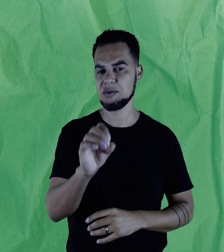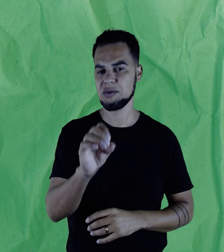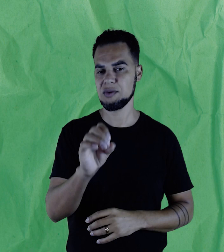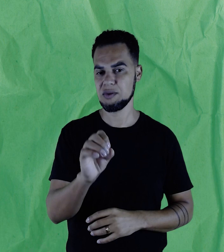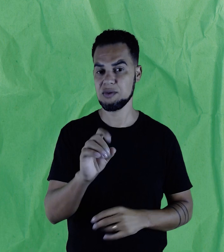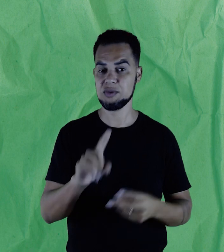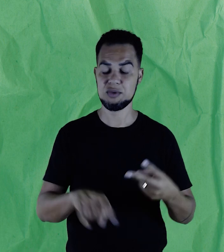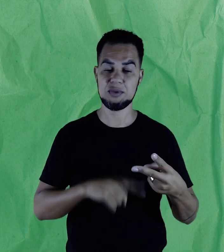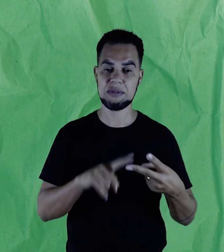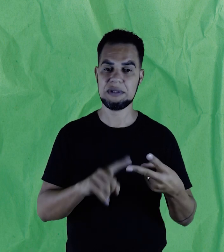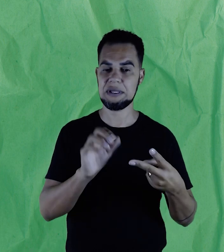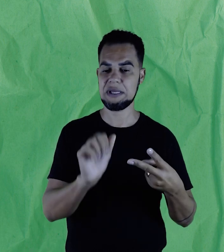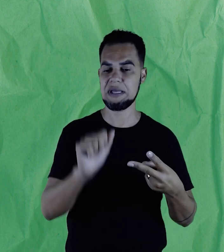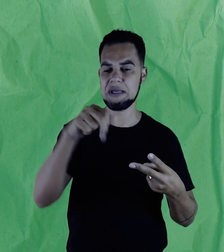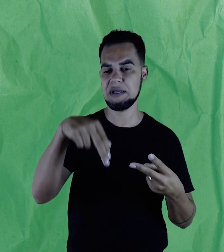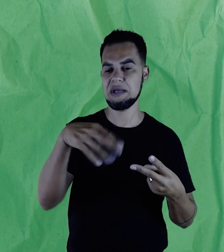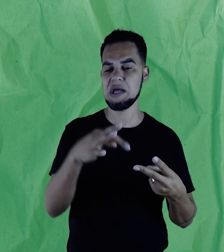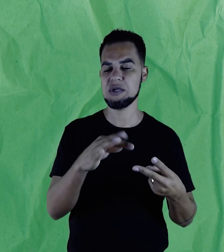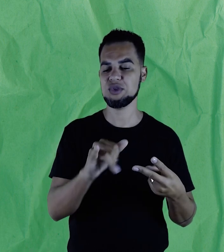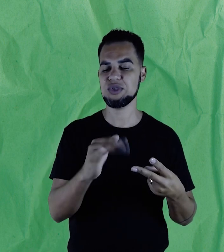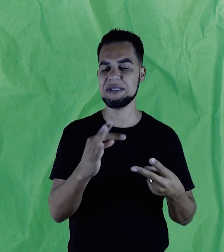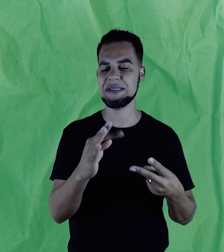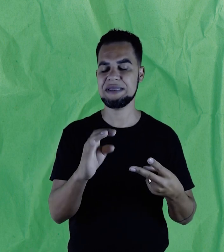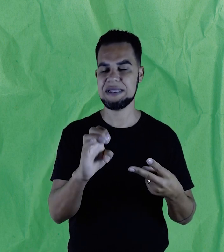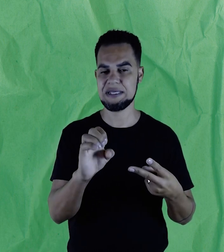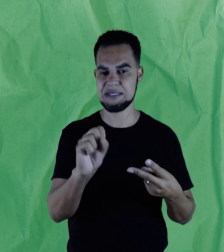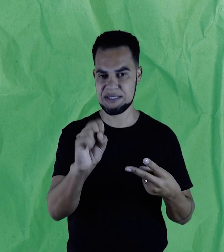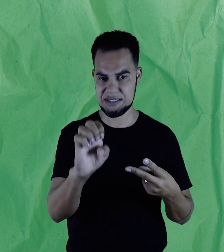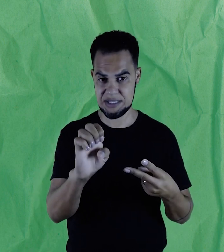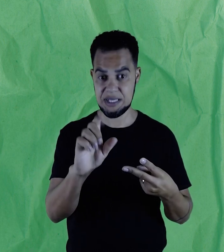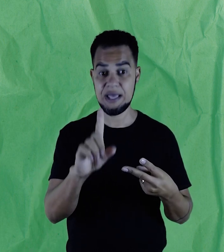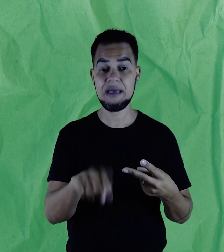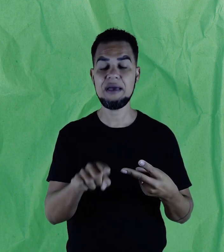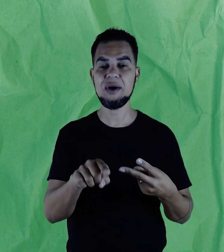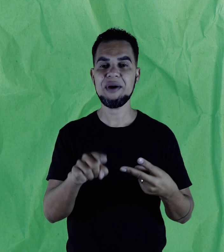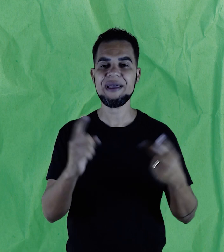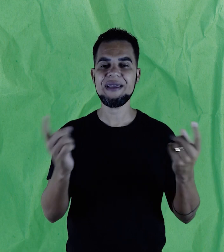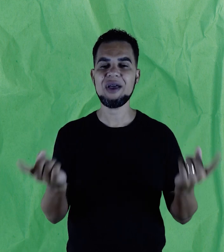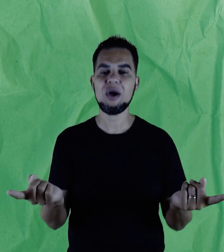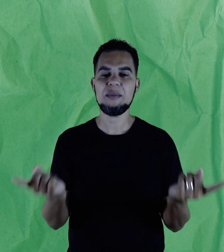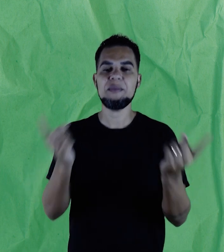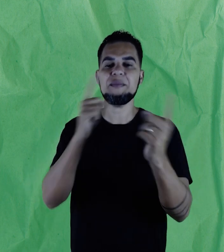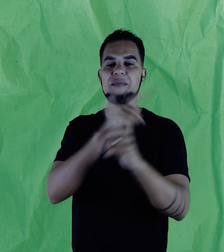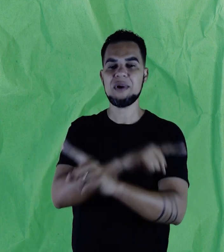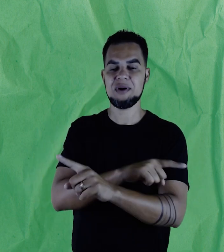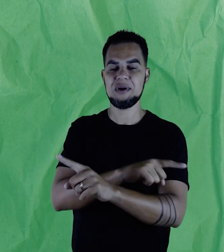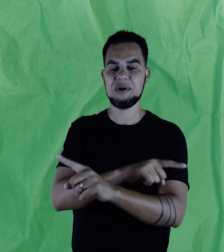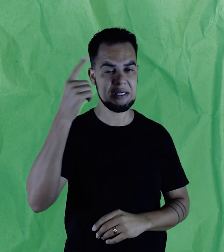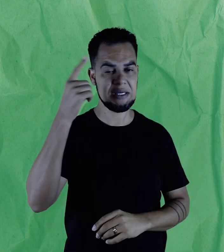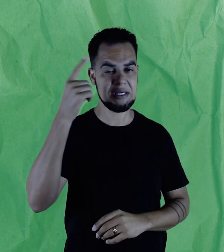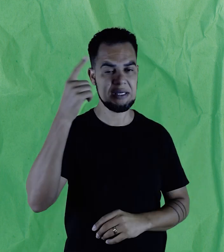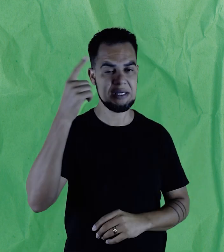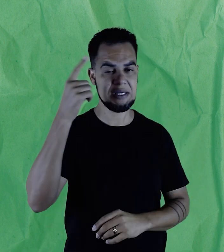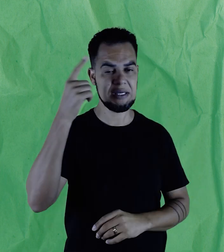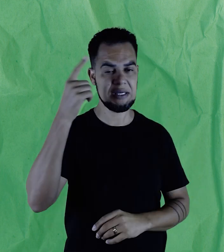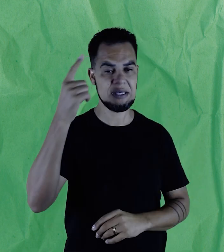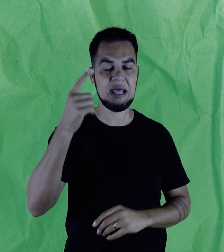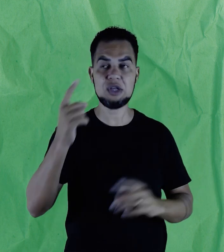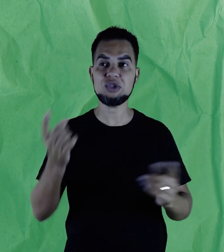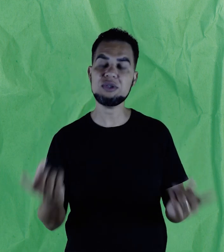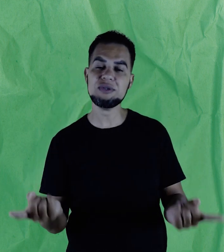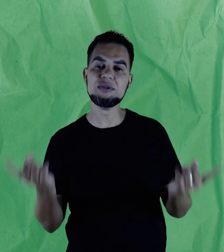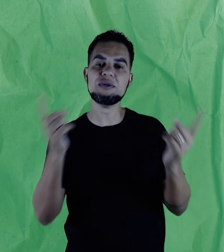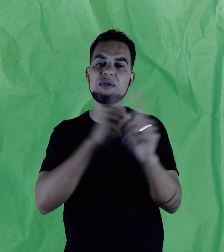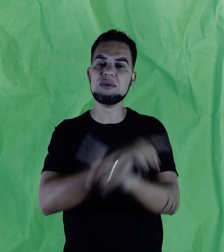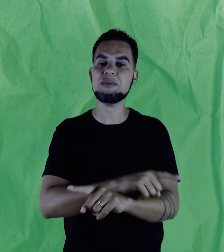ideia oposta, porém uma relação de oposição de ideias que é